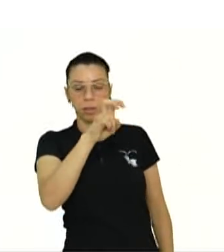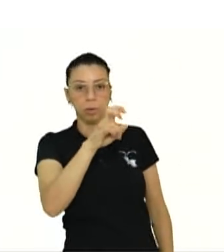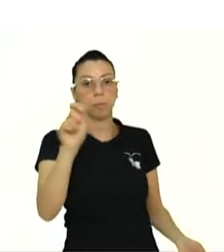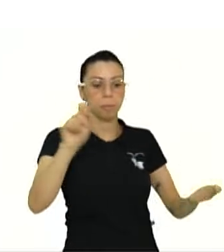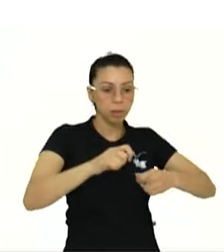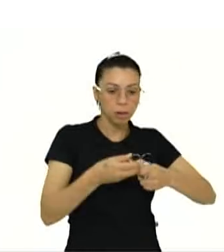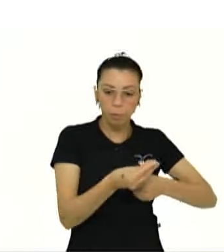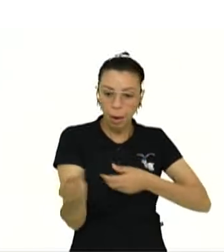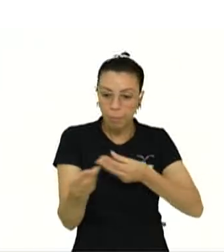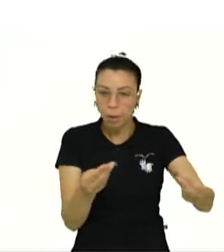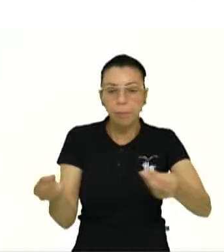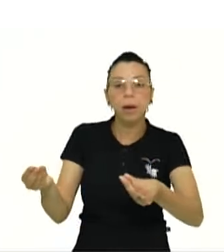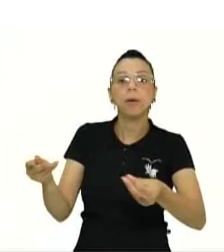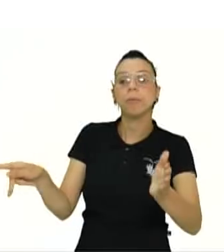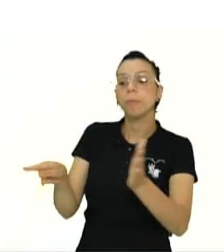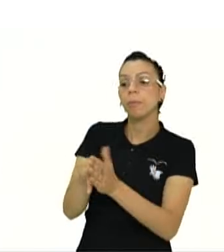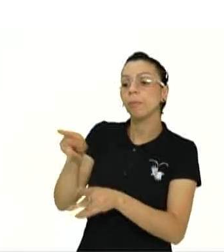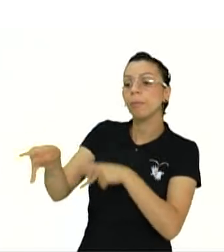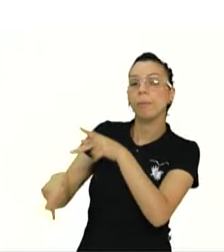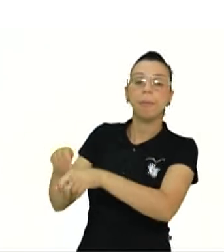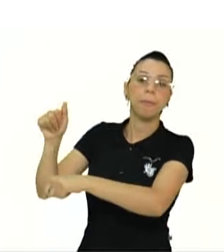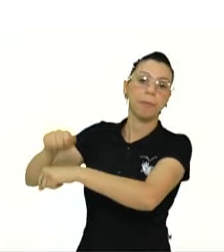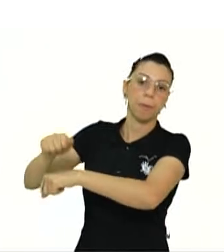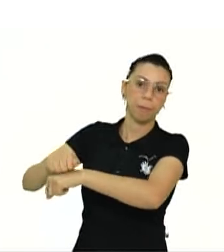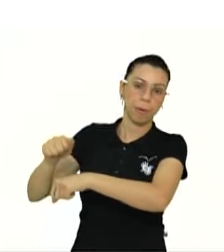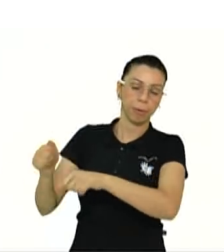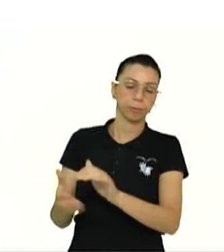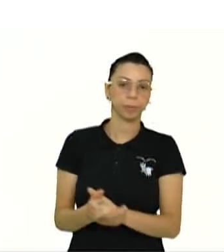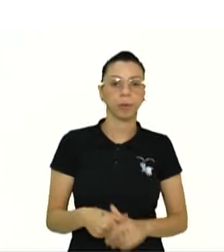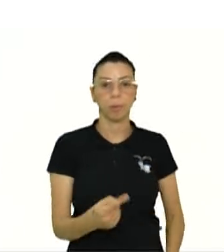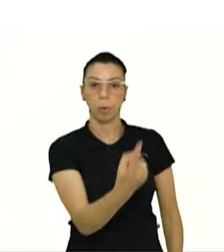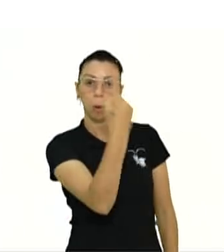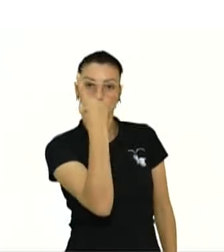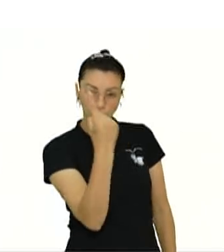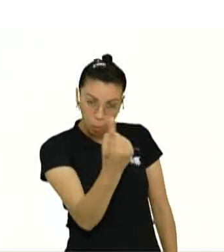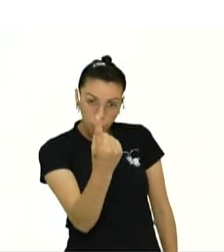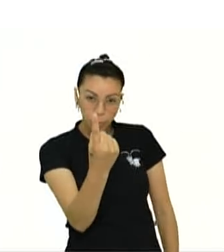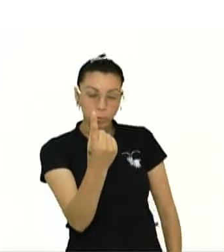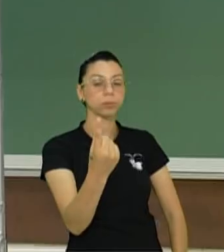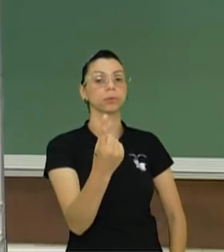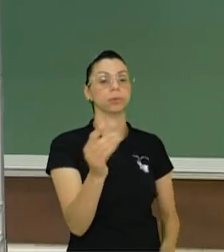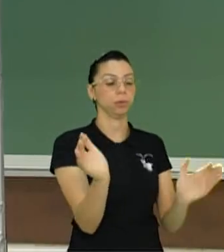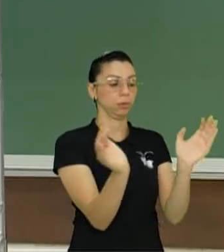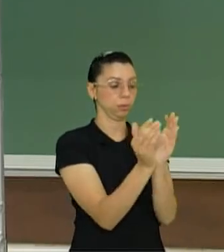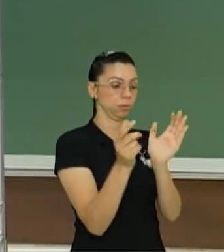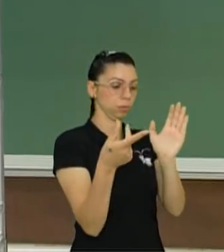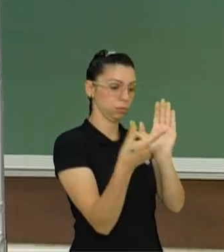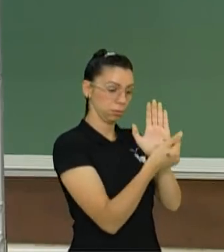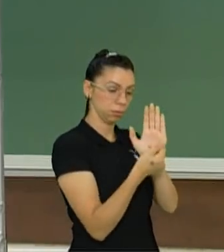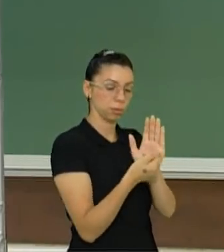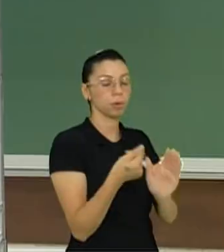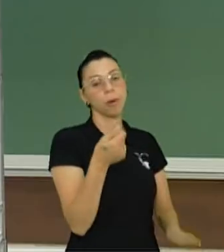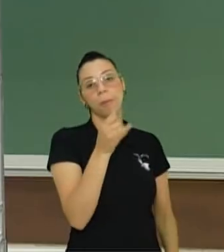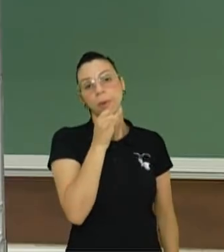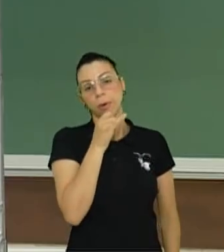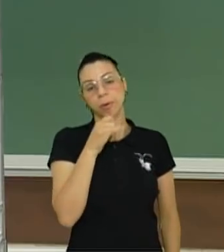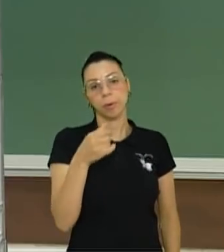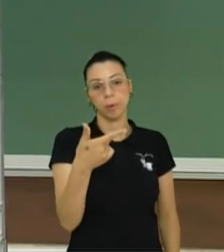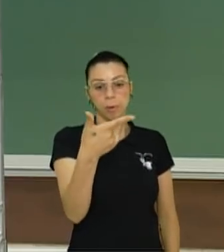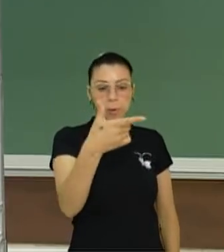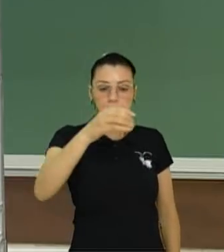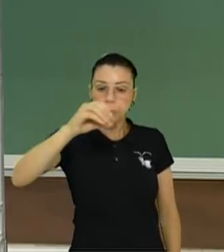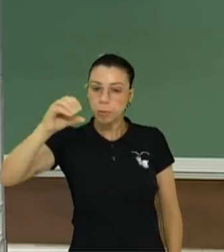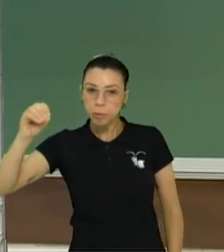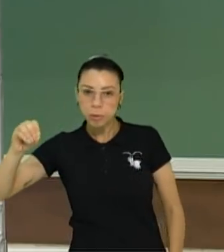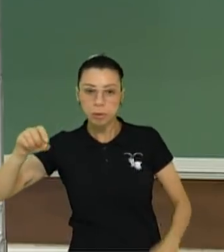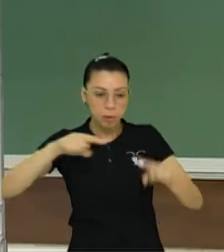distribuir aos plebeus. Então, vamos dizer assim, um patrício tem 200 hectares de terra. Professor, o